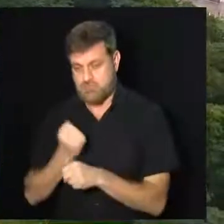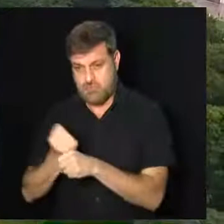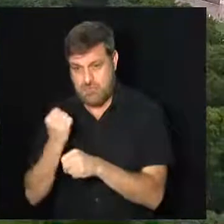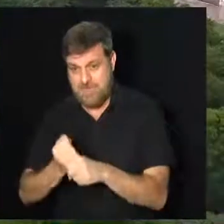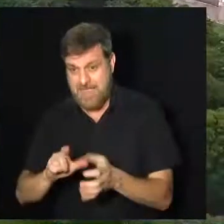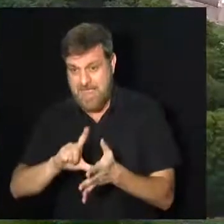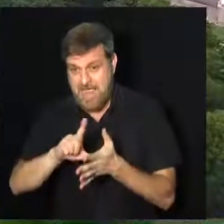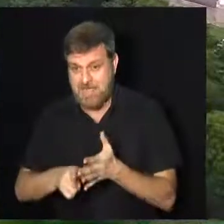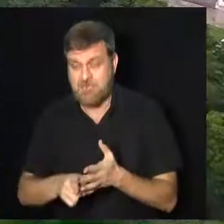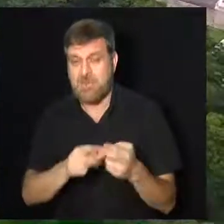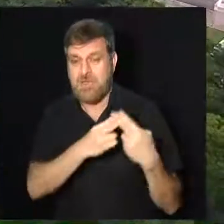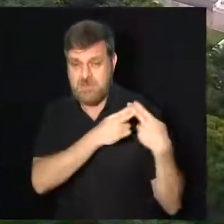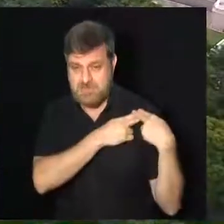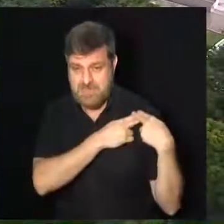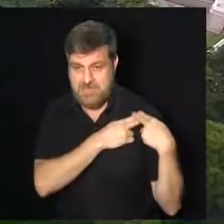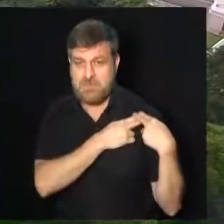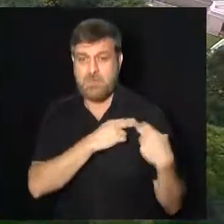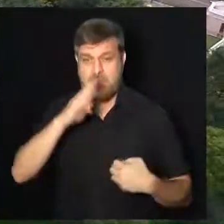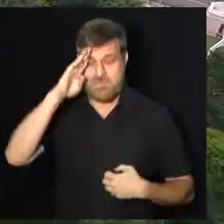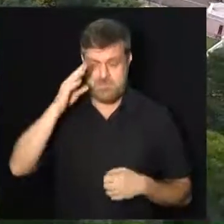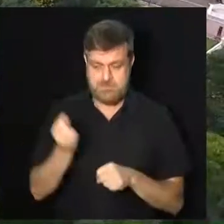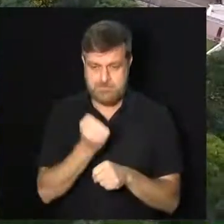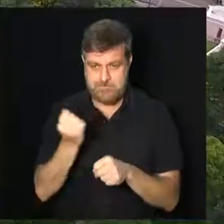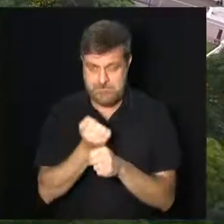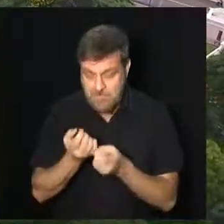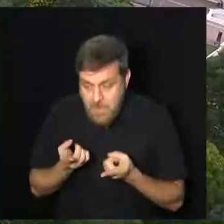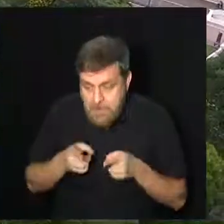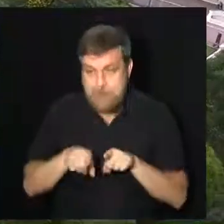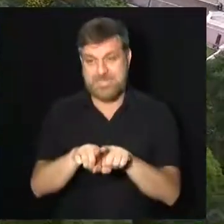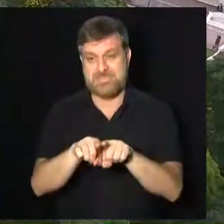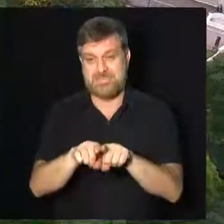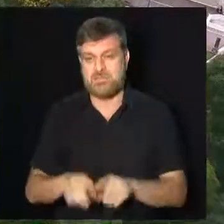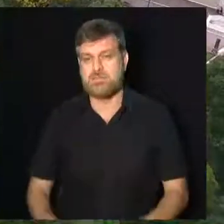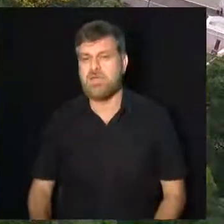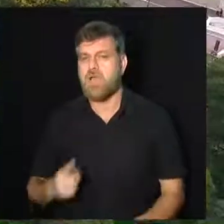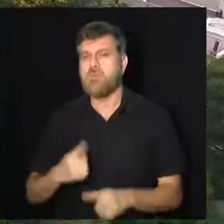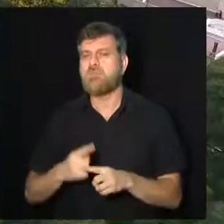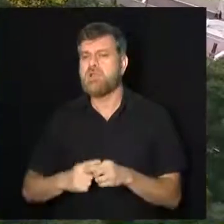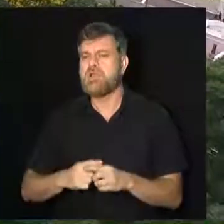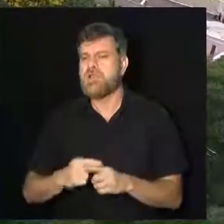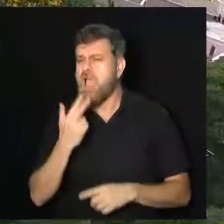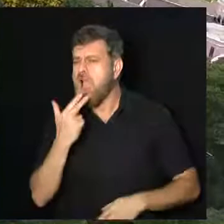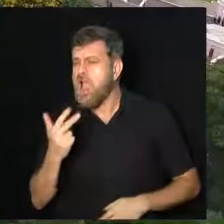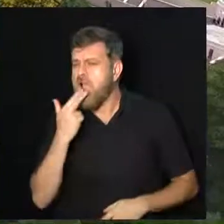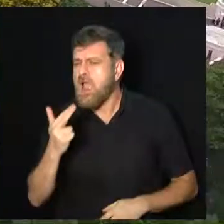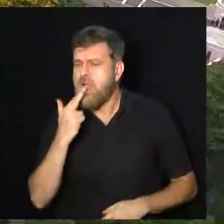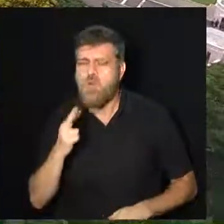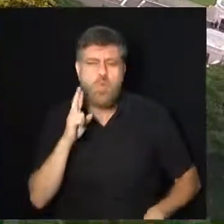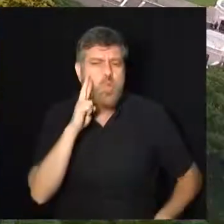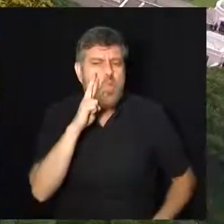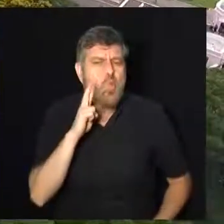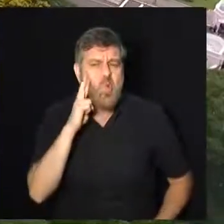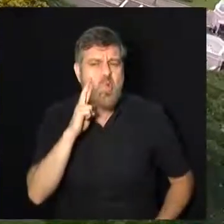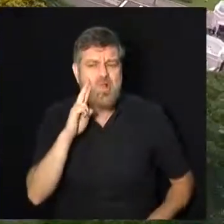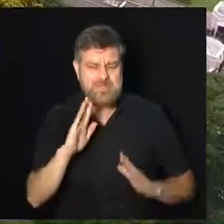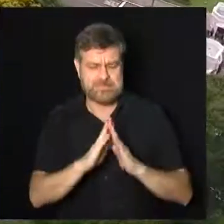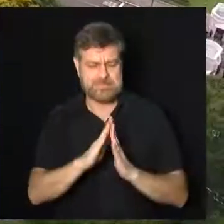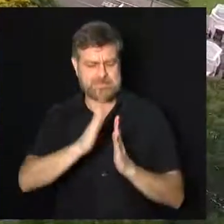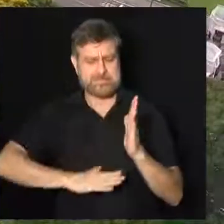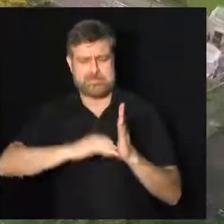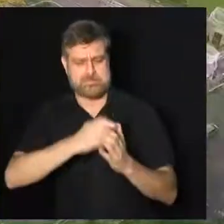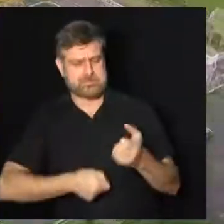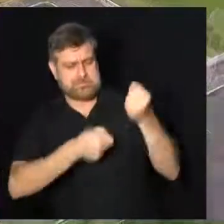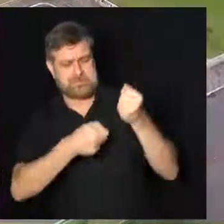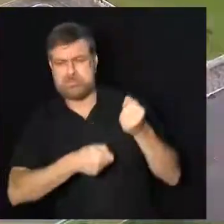restante pelo Exército. E assim foi feito. Bom, por que a escola é rosa, né? Muita gente faz essa pergunta para o senhor, inclusive a gente